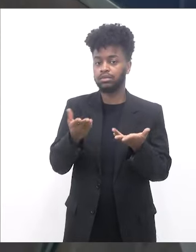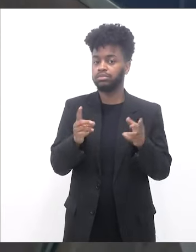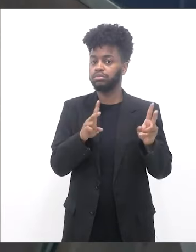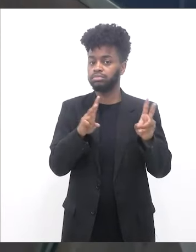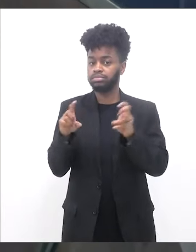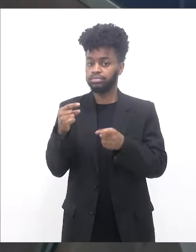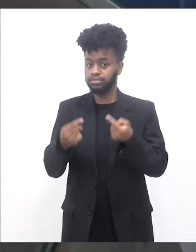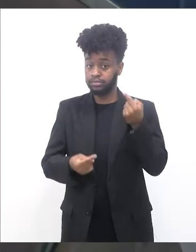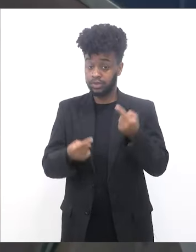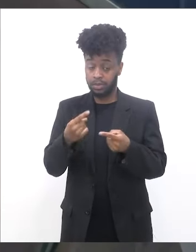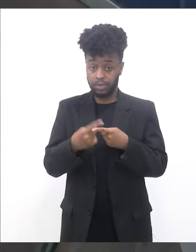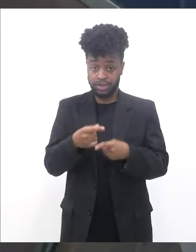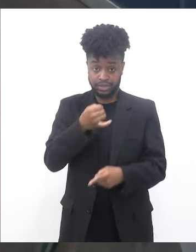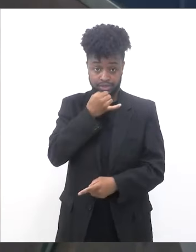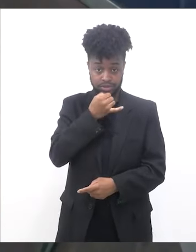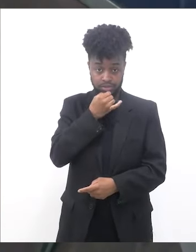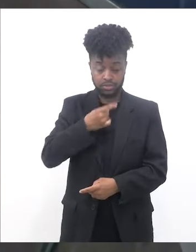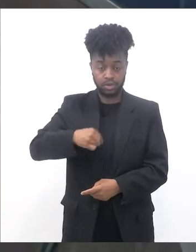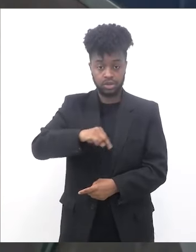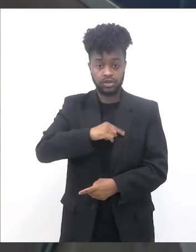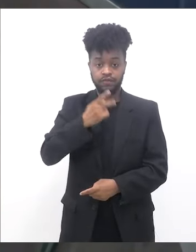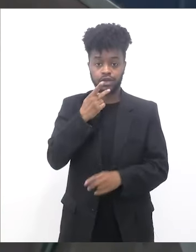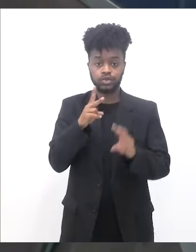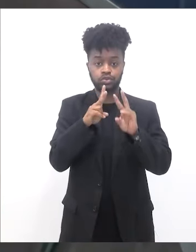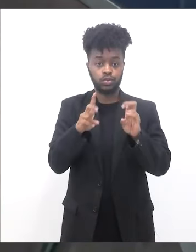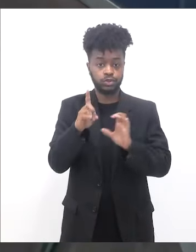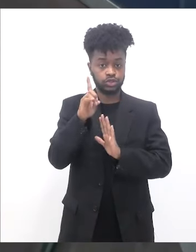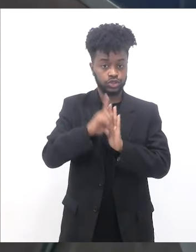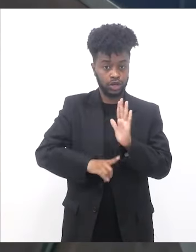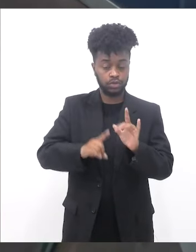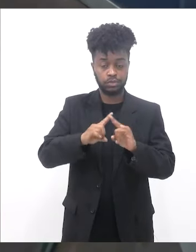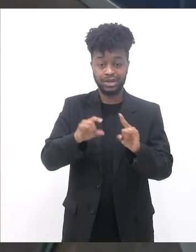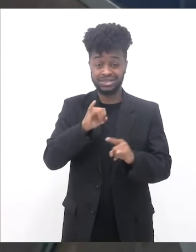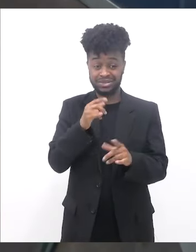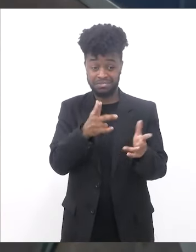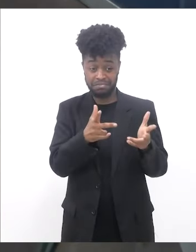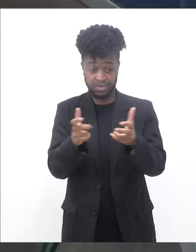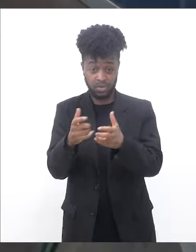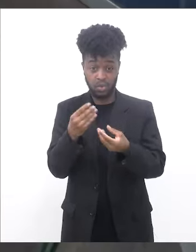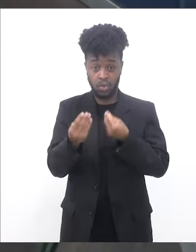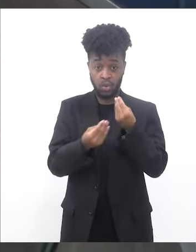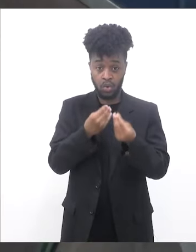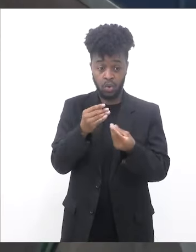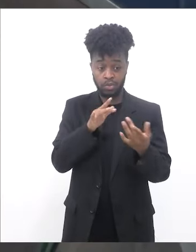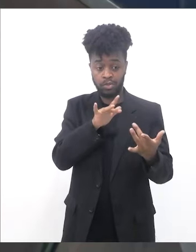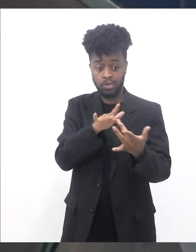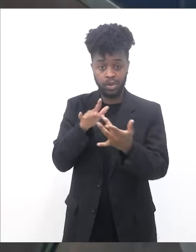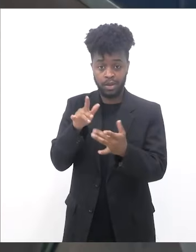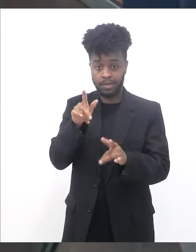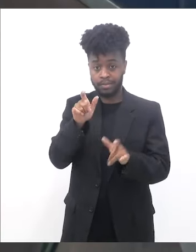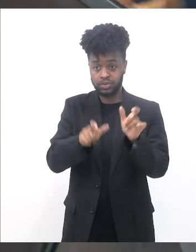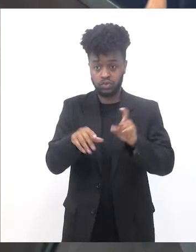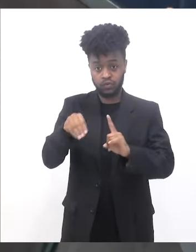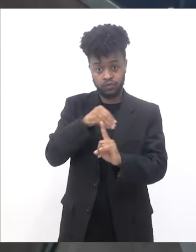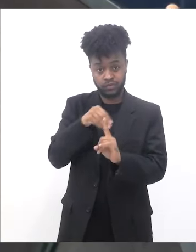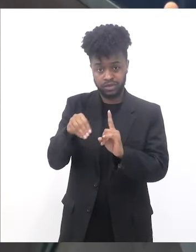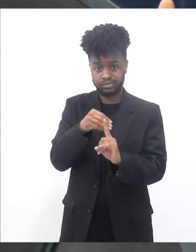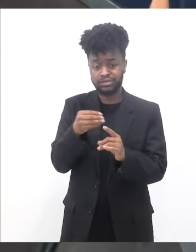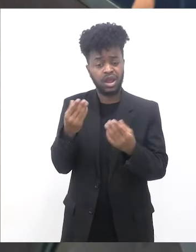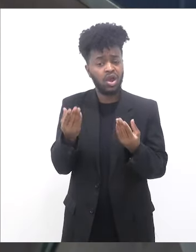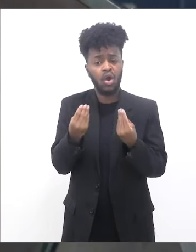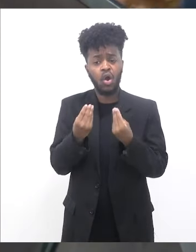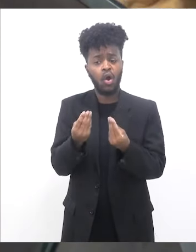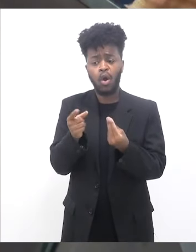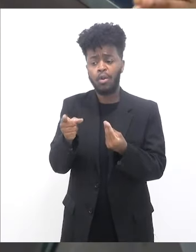equilíbrio nessas questões, porque, por exemplo, a gente fala sobre o direito, mas se você observar o acesso do direito às pessoas